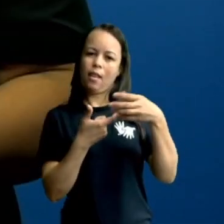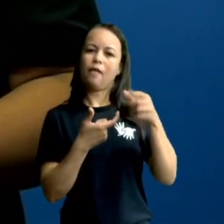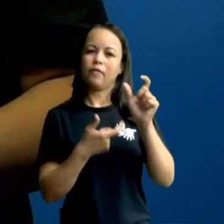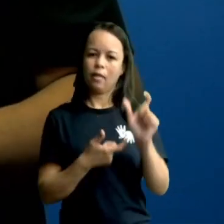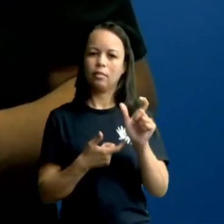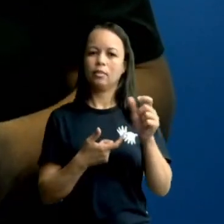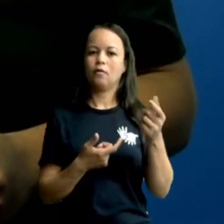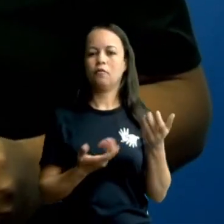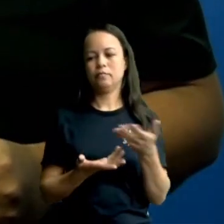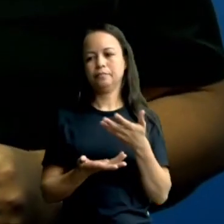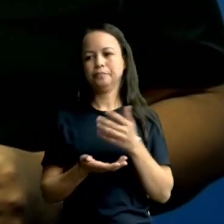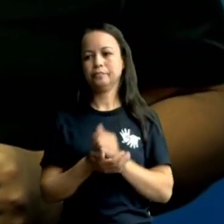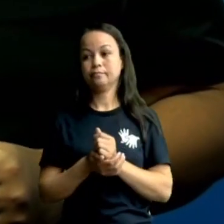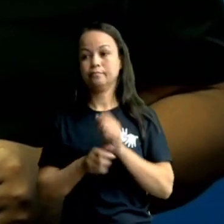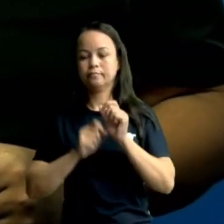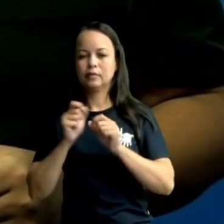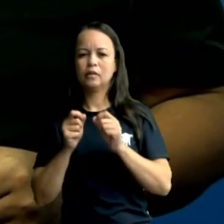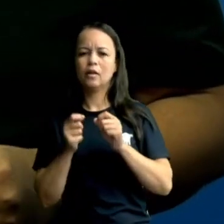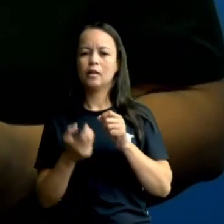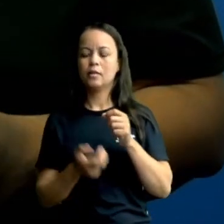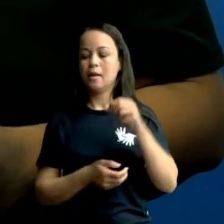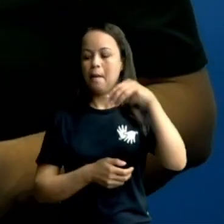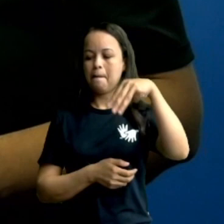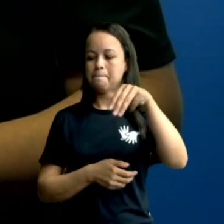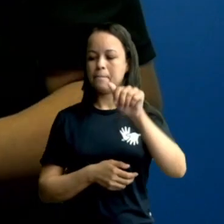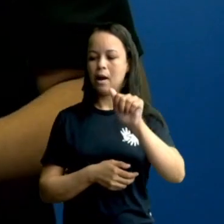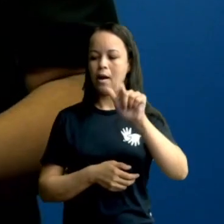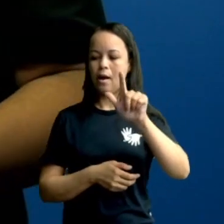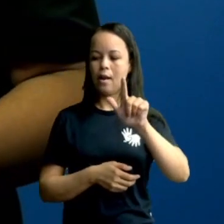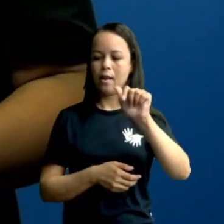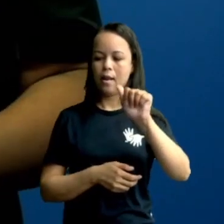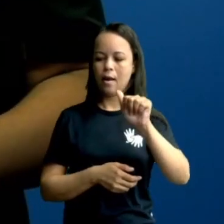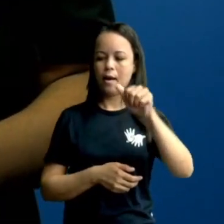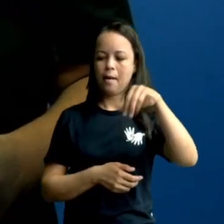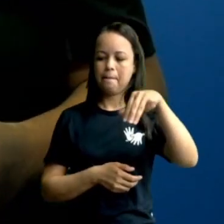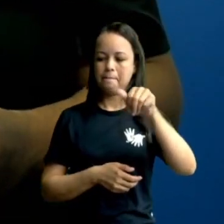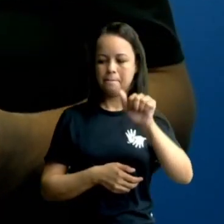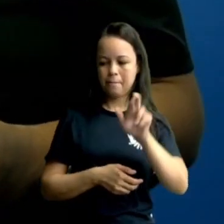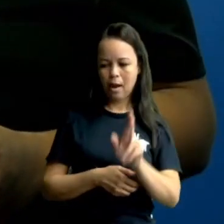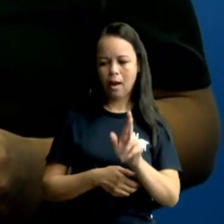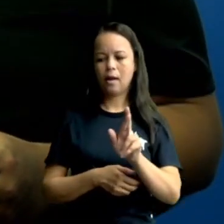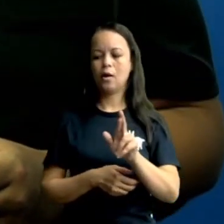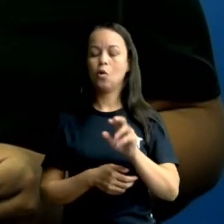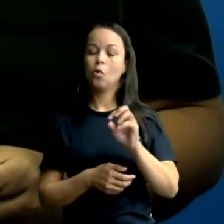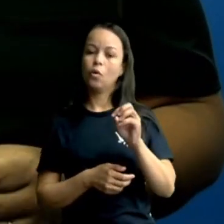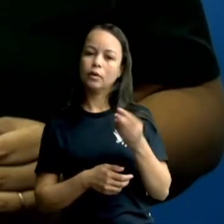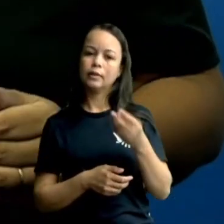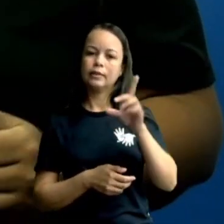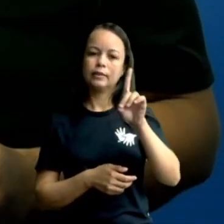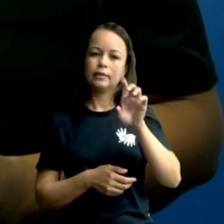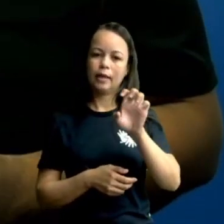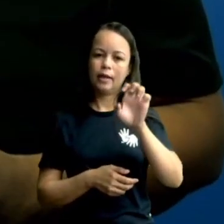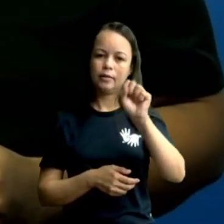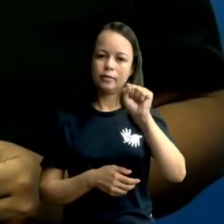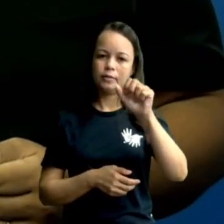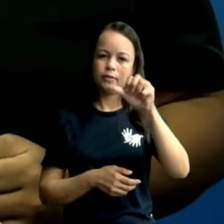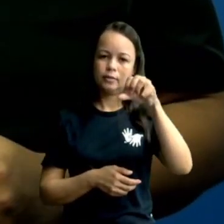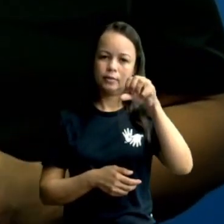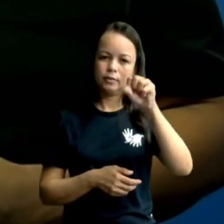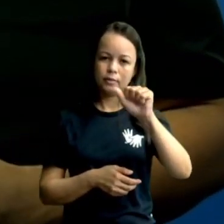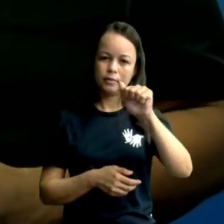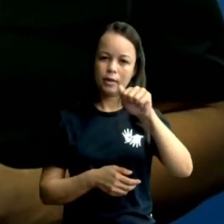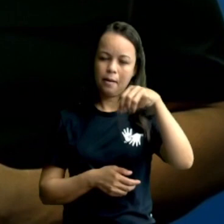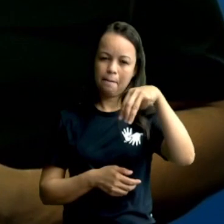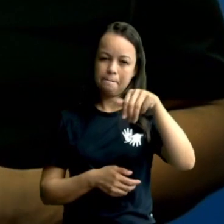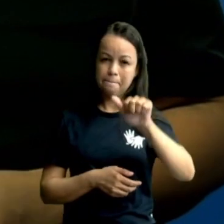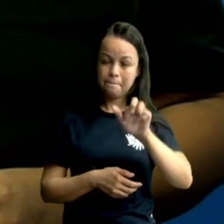Foi o caso aqui de mal amar, de desamar. Palavras essas que não existem na nossa língua portuguesa, mas que foi